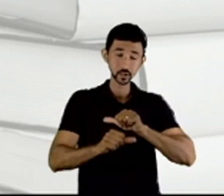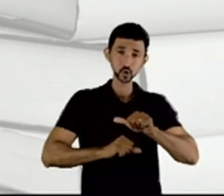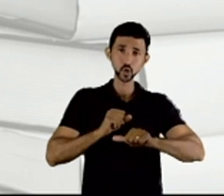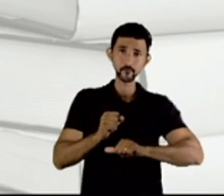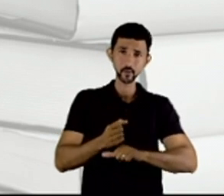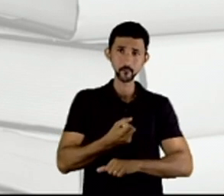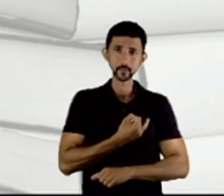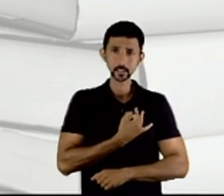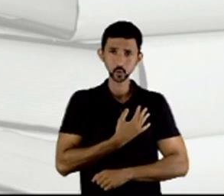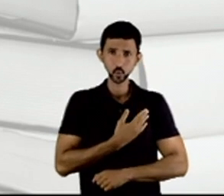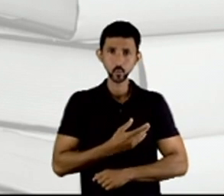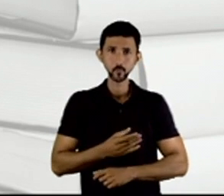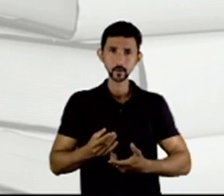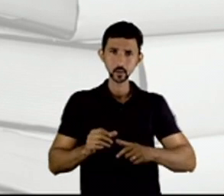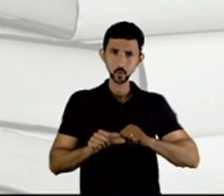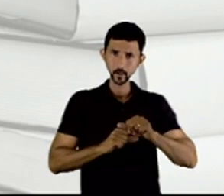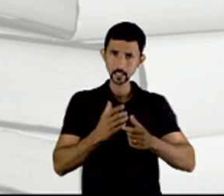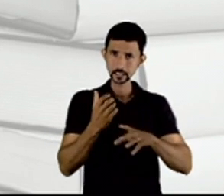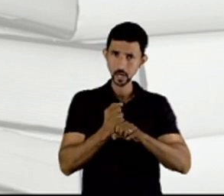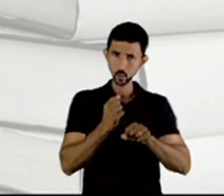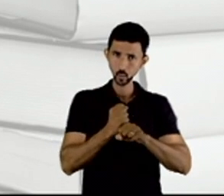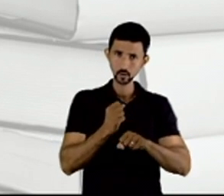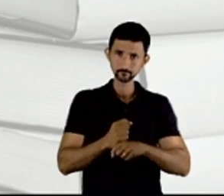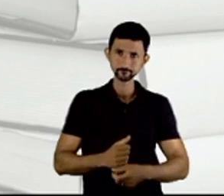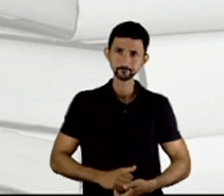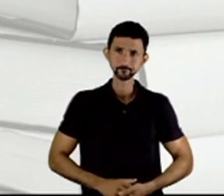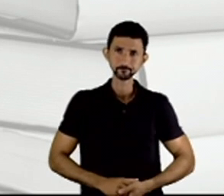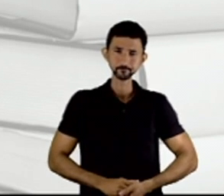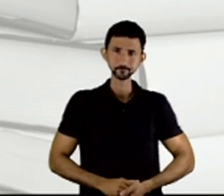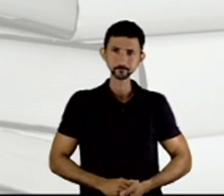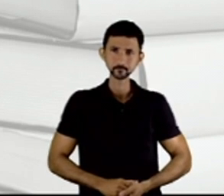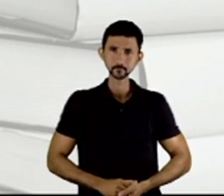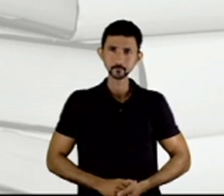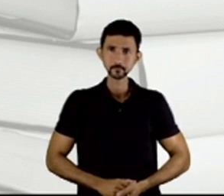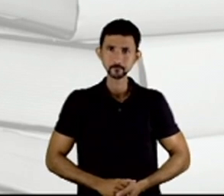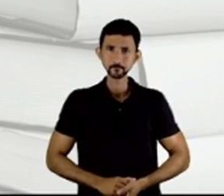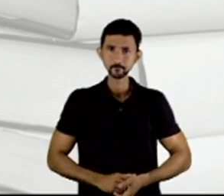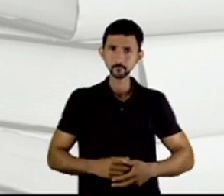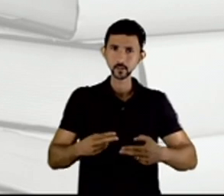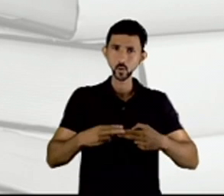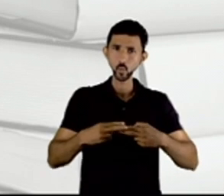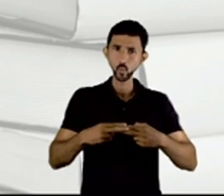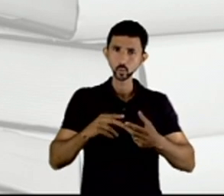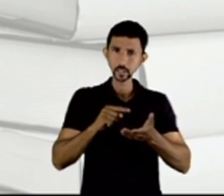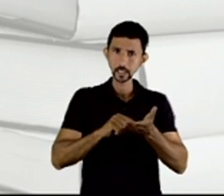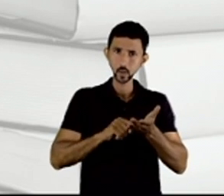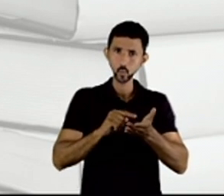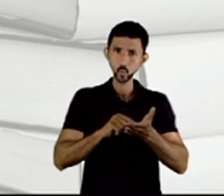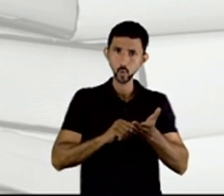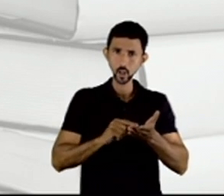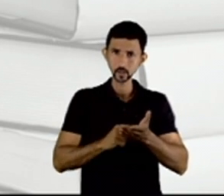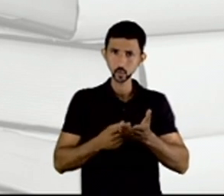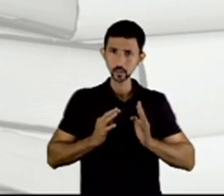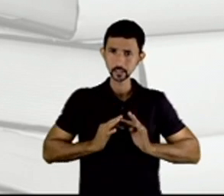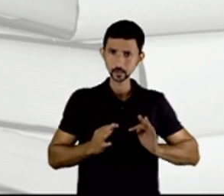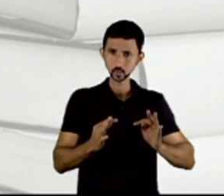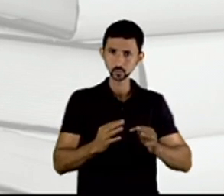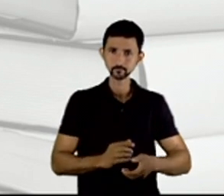transforme-as em números racionais na forma decimal. Então, olha só o uso da calculadora aqui, de uma